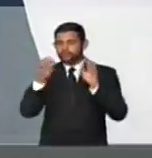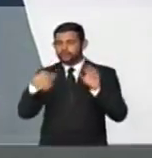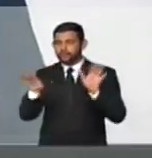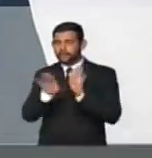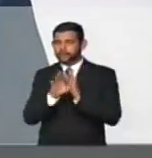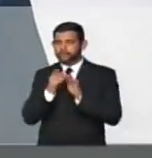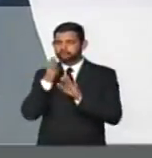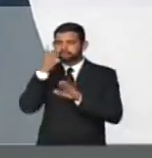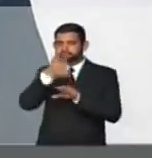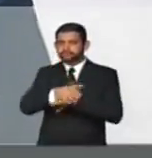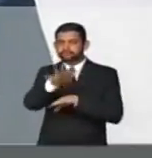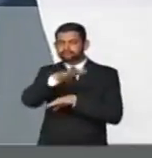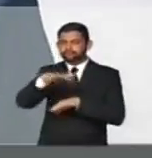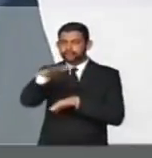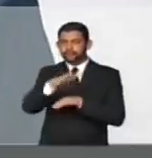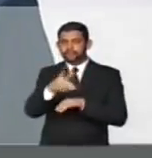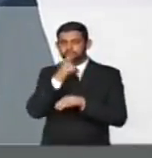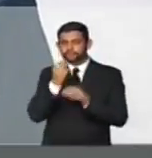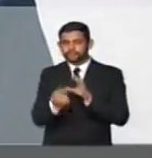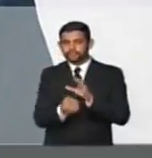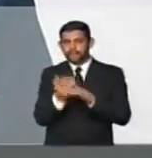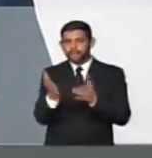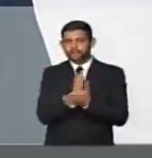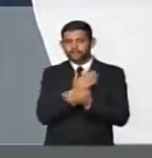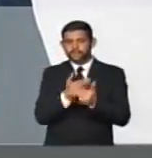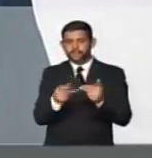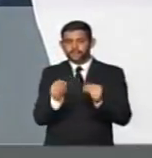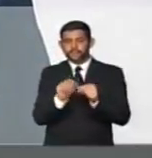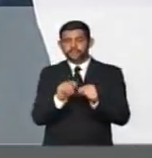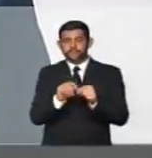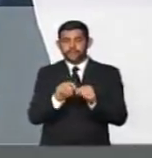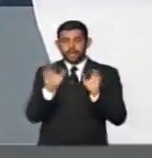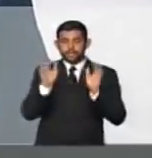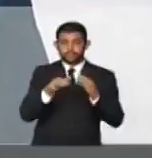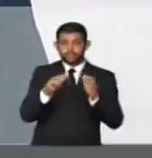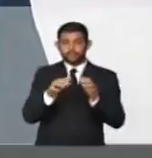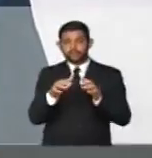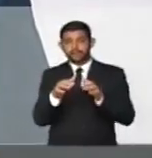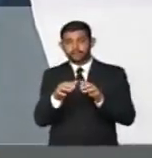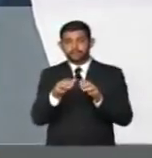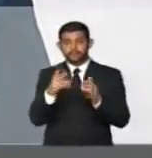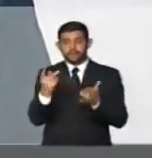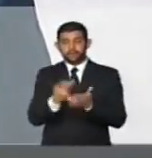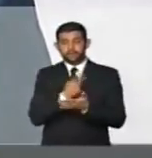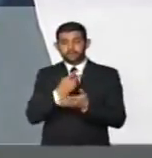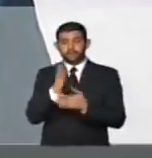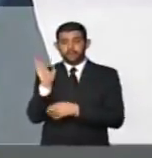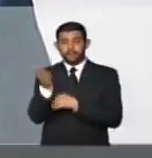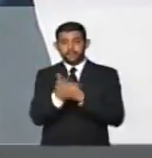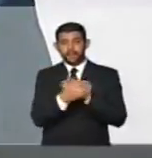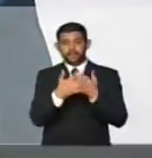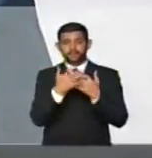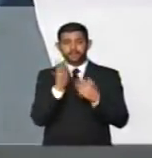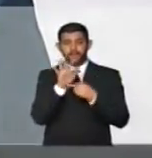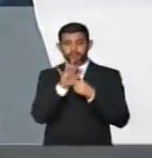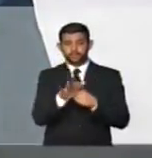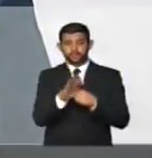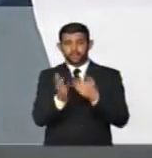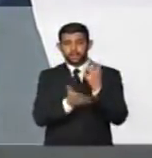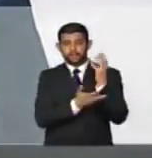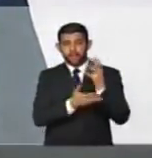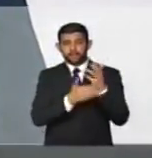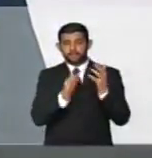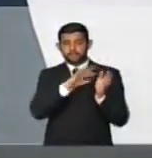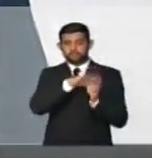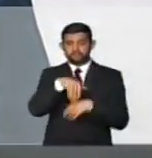possam chegar nas nascentes, porque muitas vezes a chuva deixaram de acontecer porque a mata ciliar, porque o